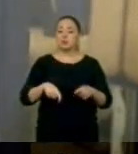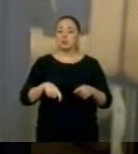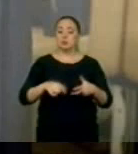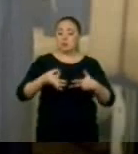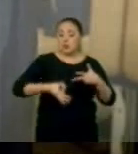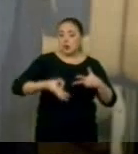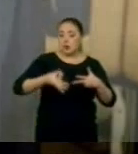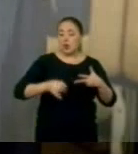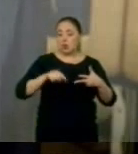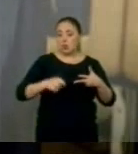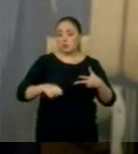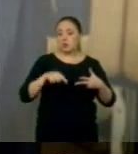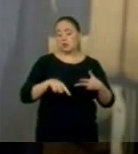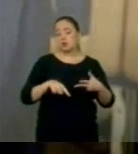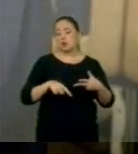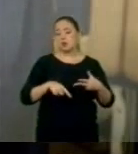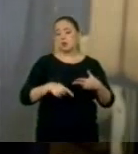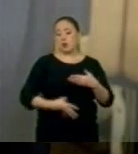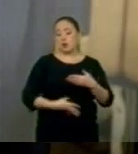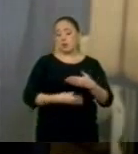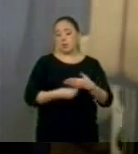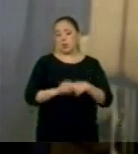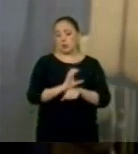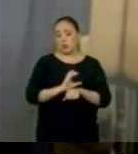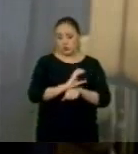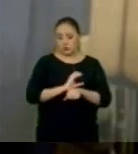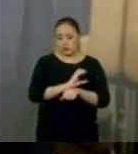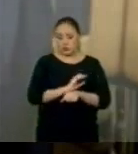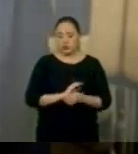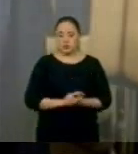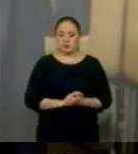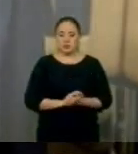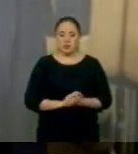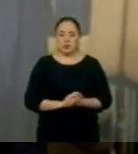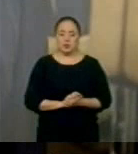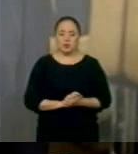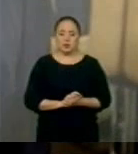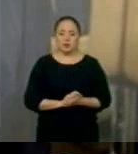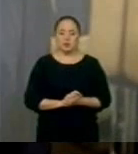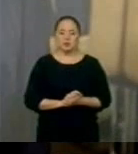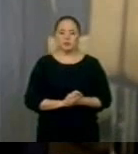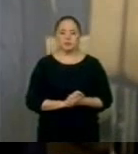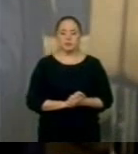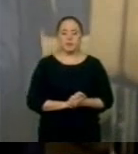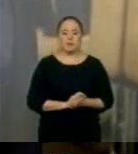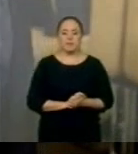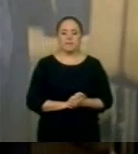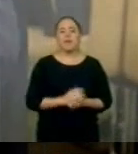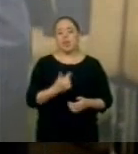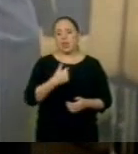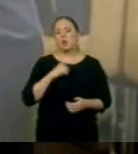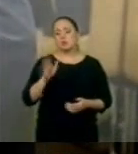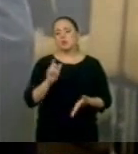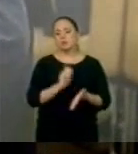que partir essa emenda constitucional. Eu, que inclusive já manifestei em